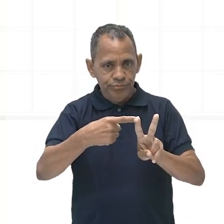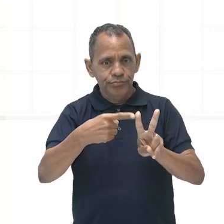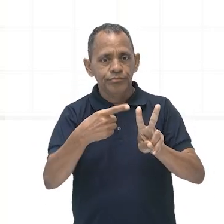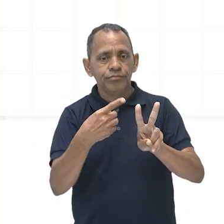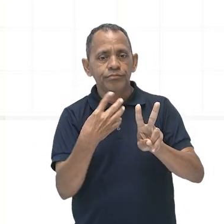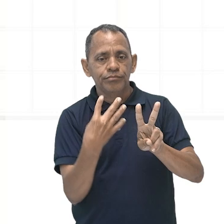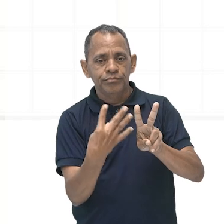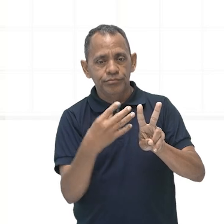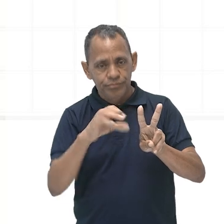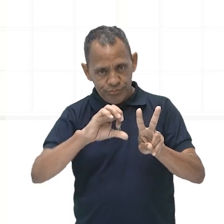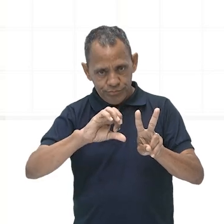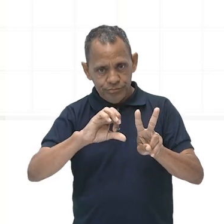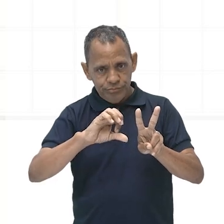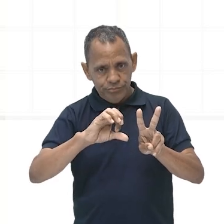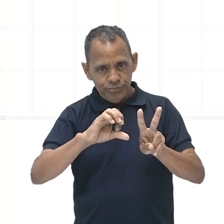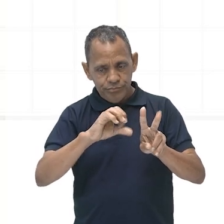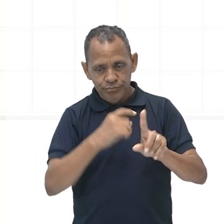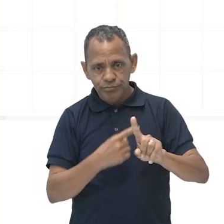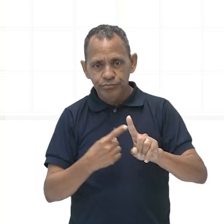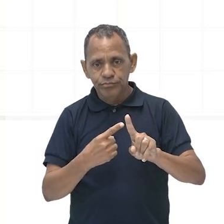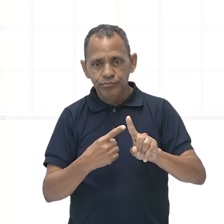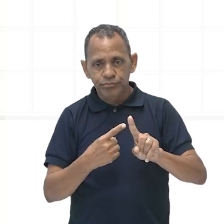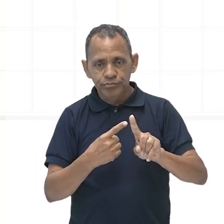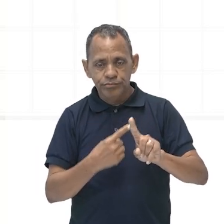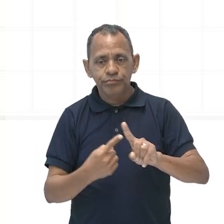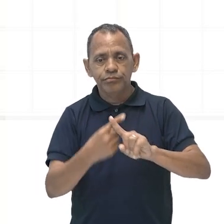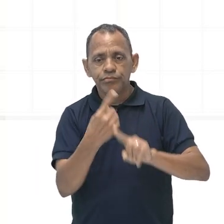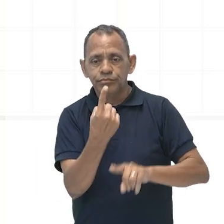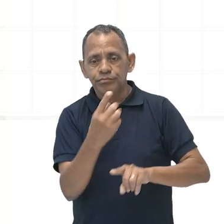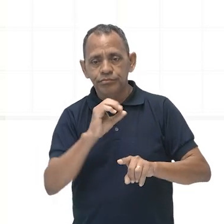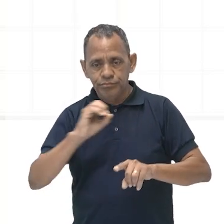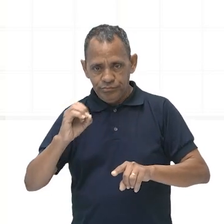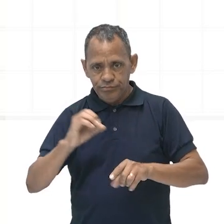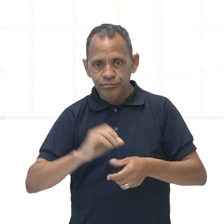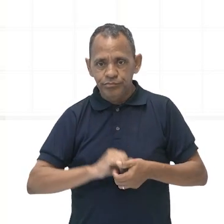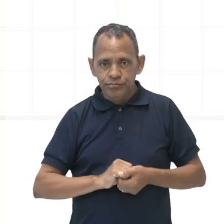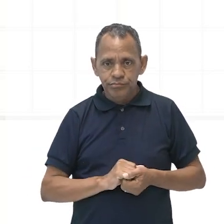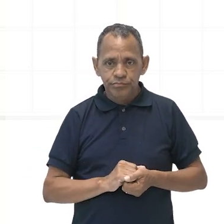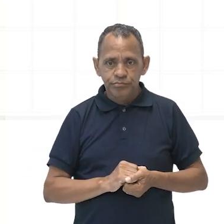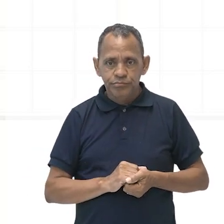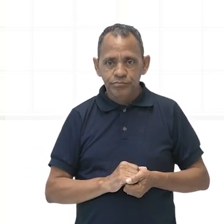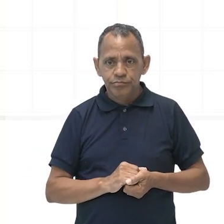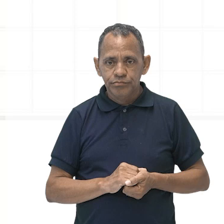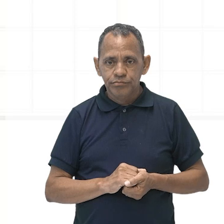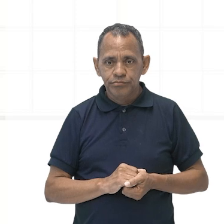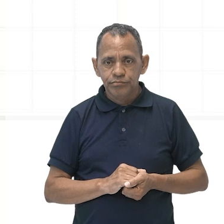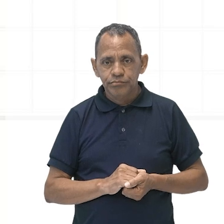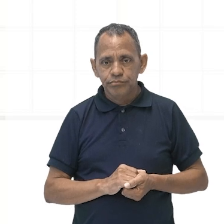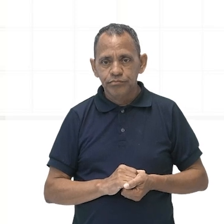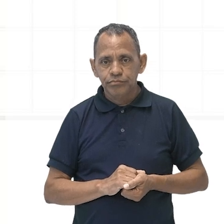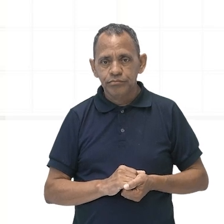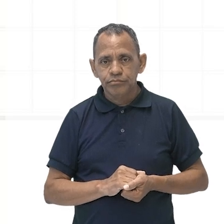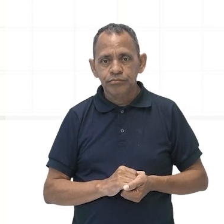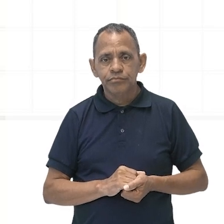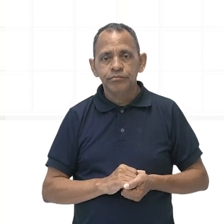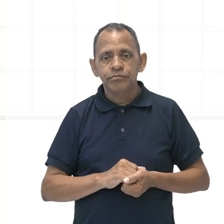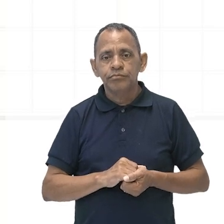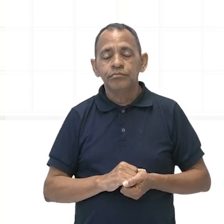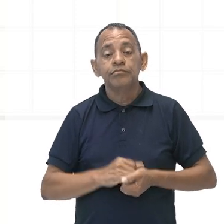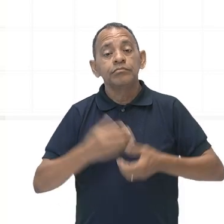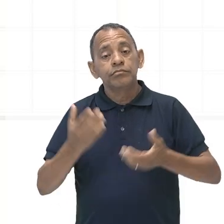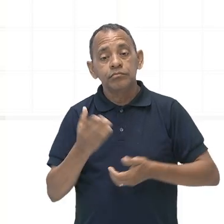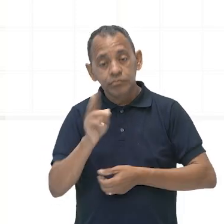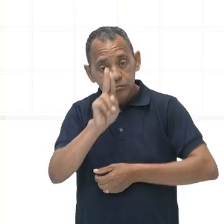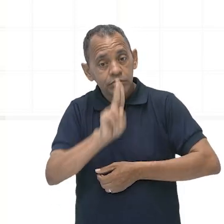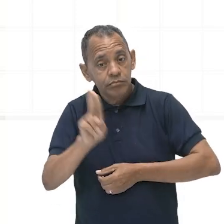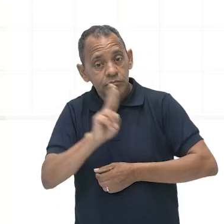49 vezes 100. Muito bem. E agora, eu aplico a propriedade.